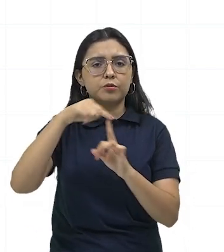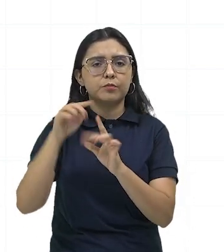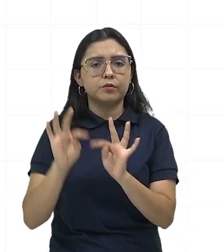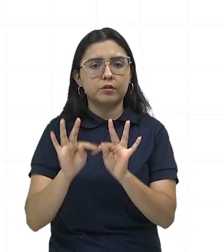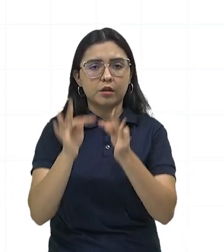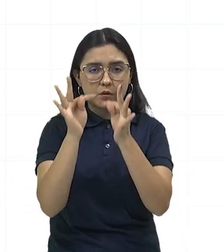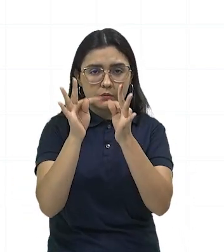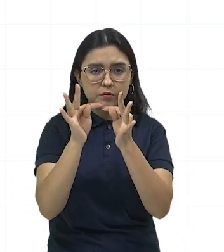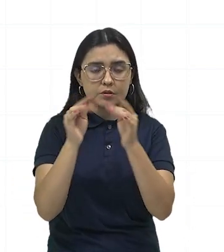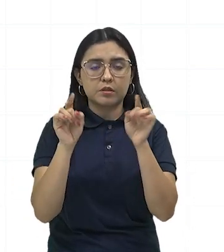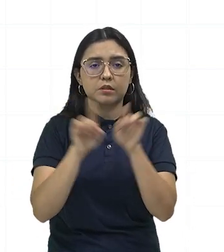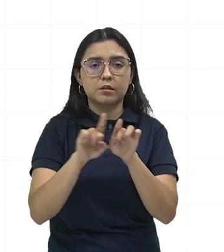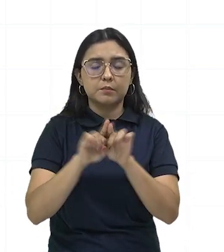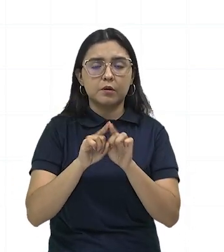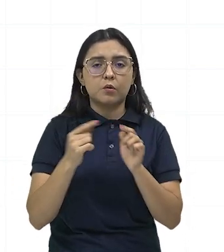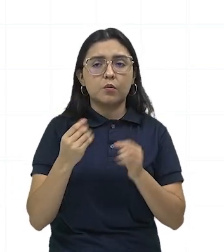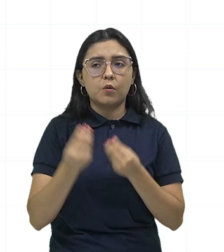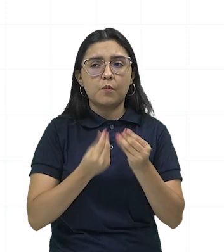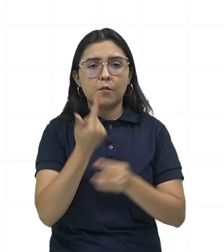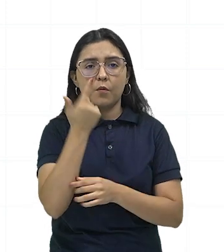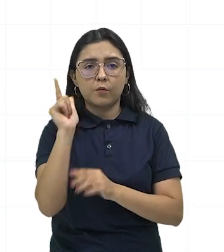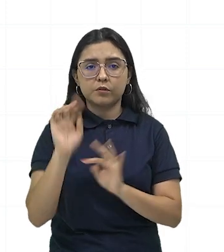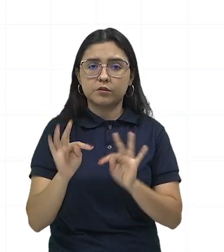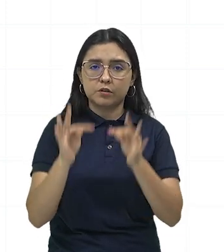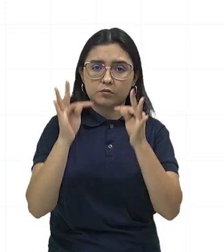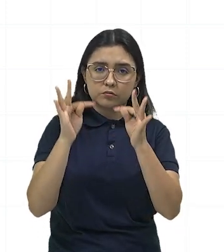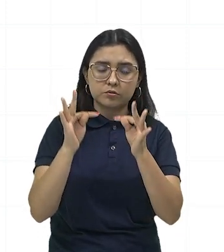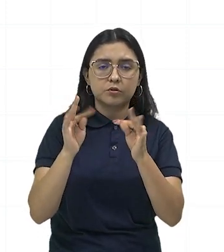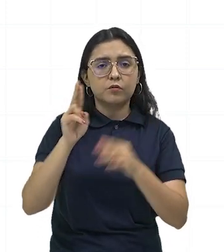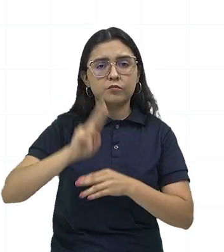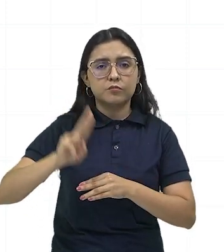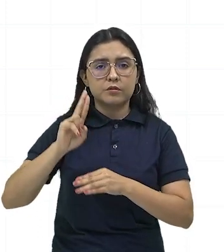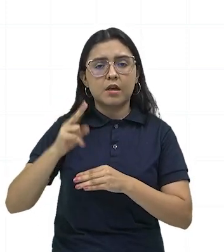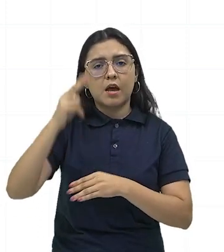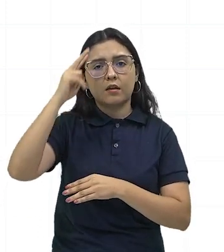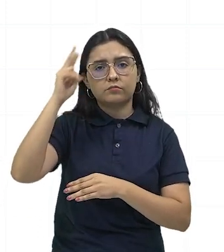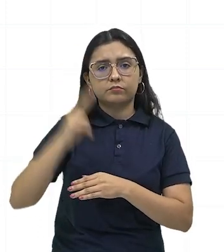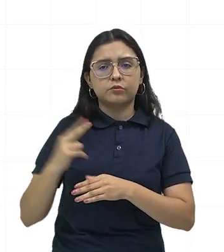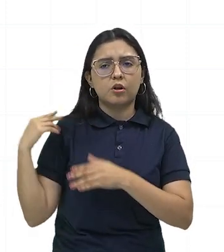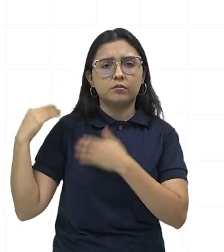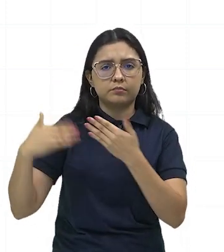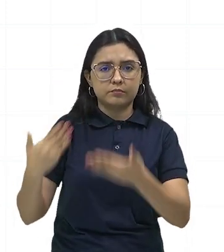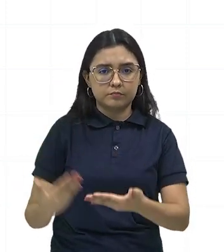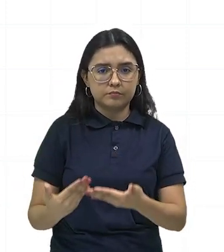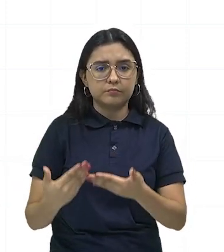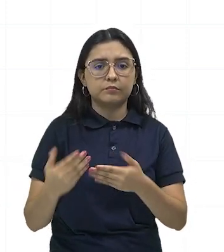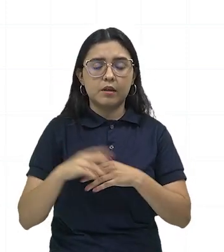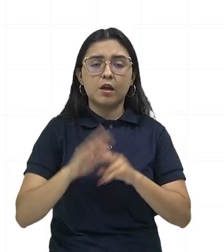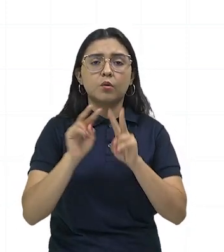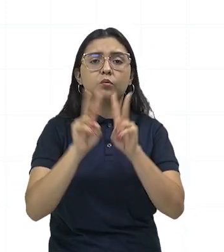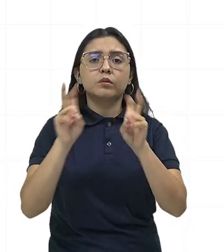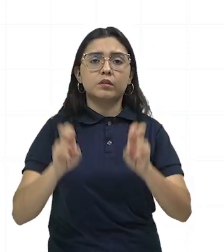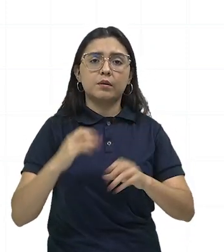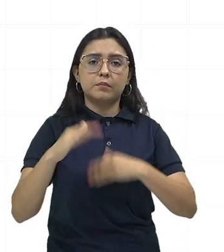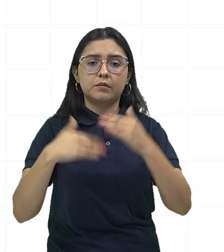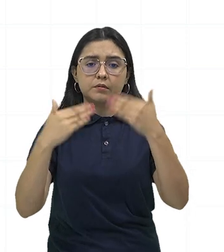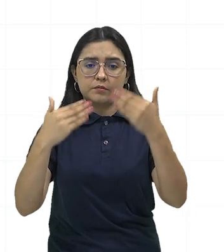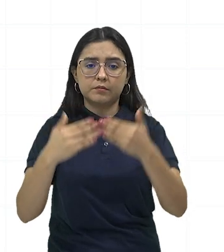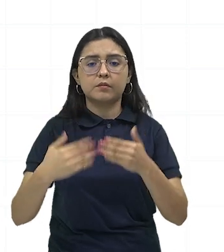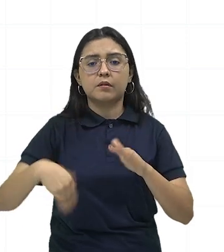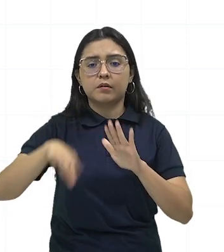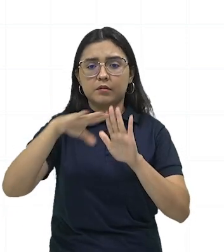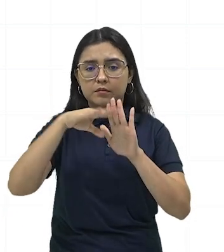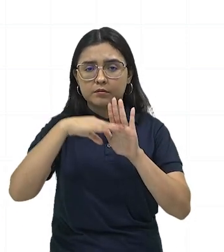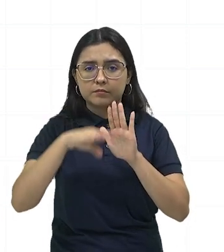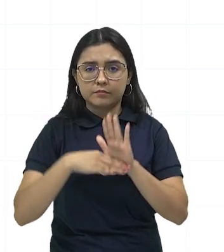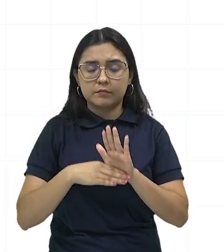falar sobre como outras tecnologias funcionaram ao longo da história. É a minha progressão temática, capacidade de